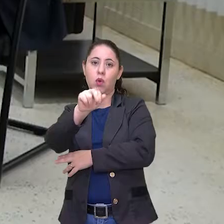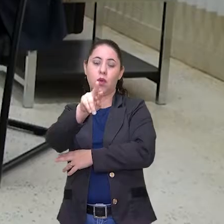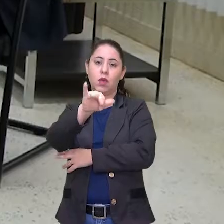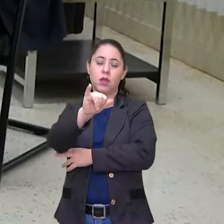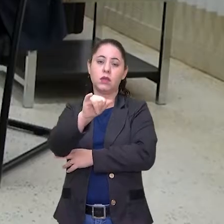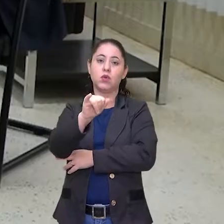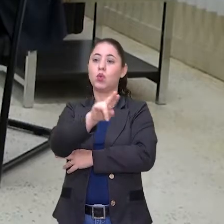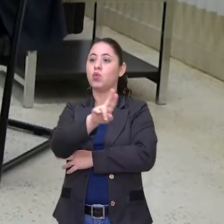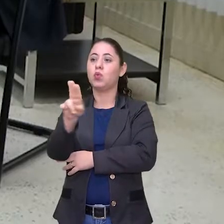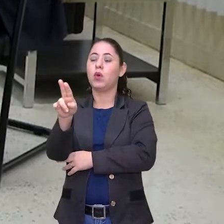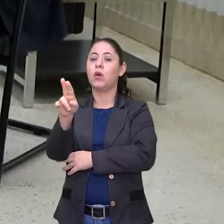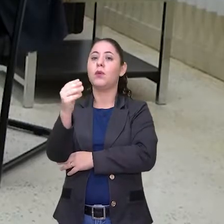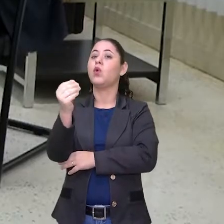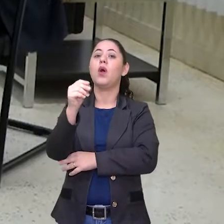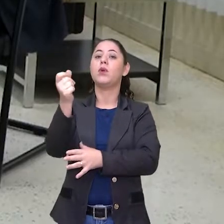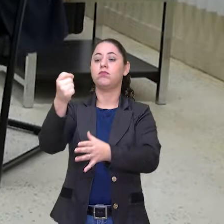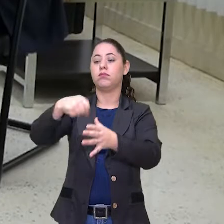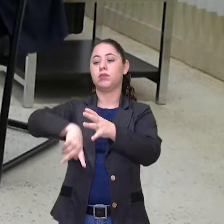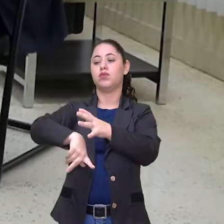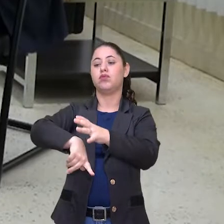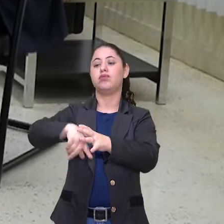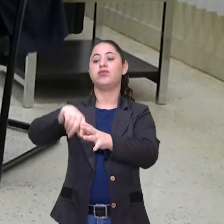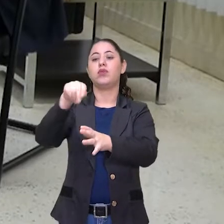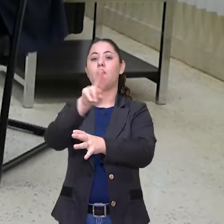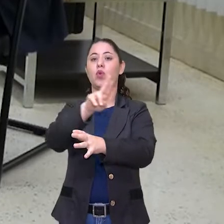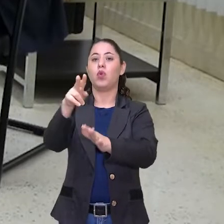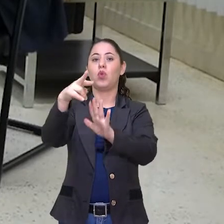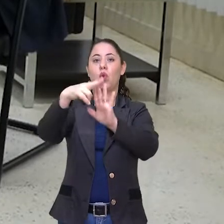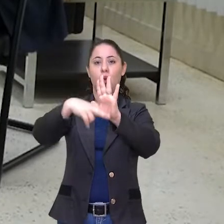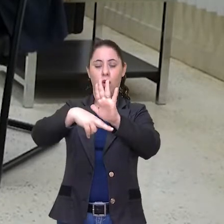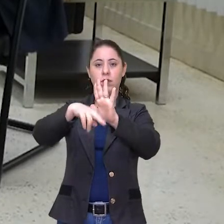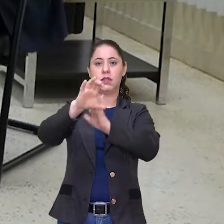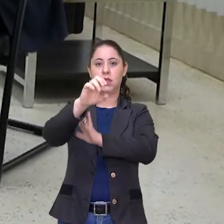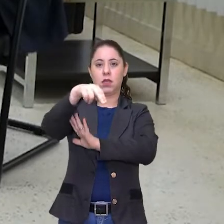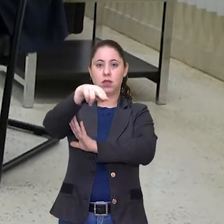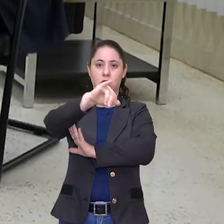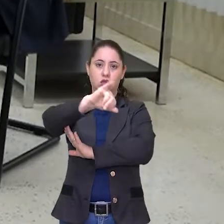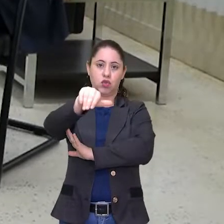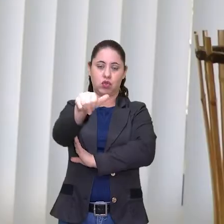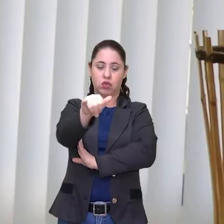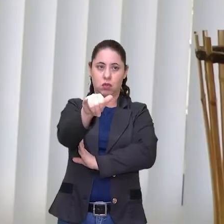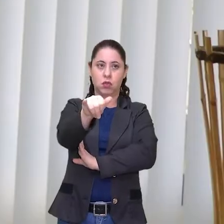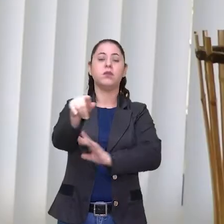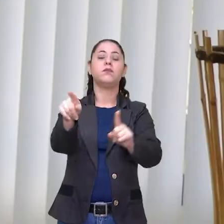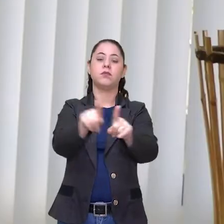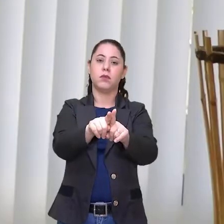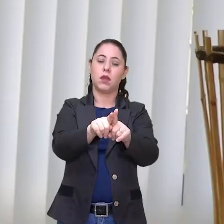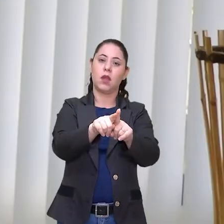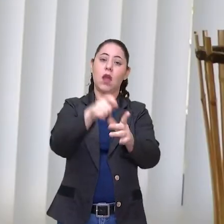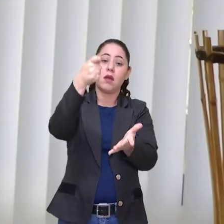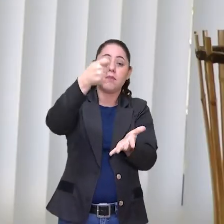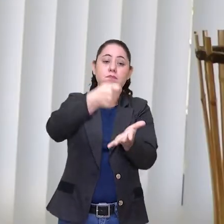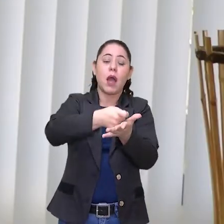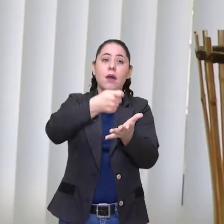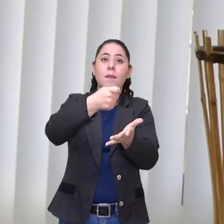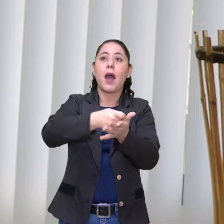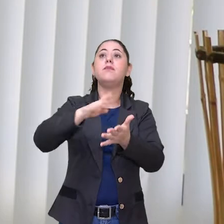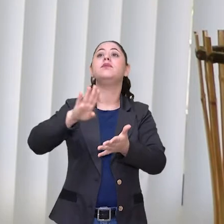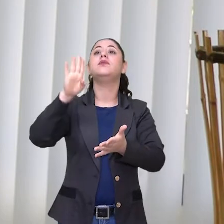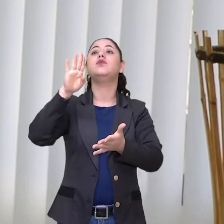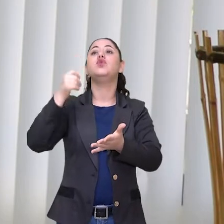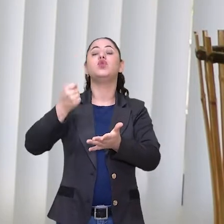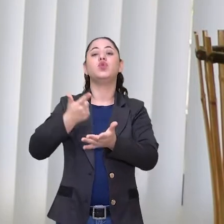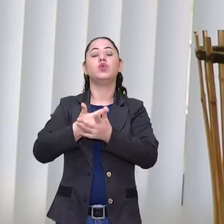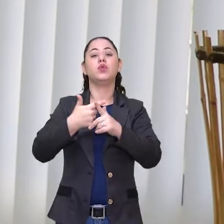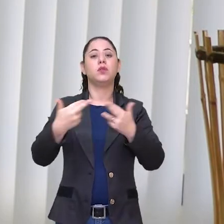leilão. Ele é nomeado através de sorteio, é uma norma do CNJ, tanto nos leilões cíveis quanto nos